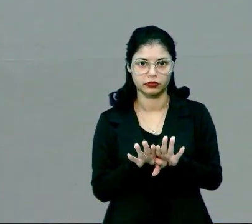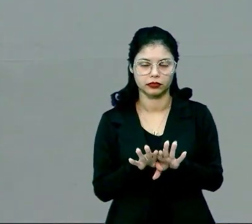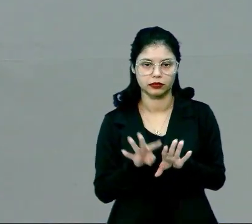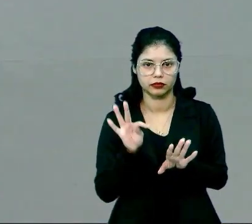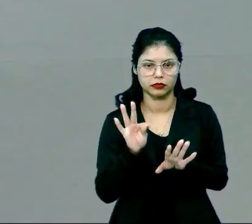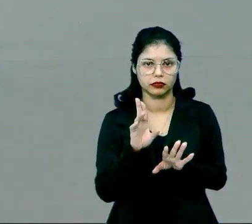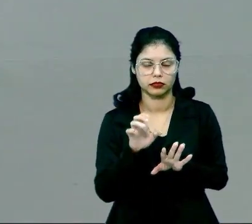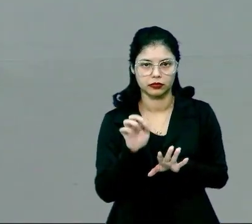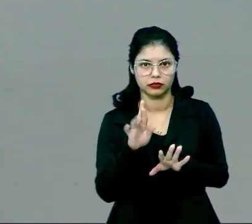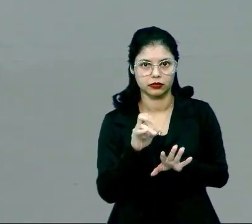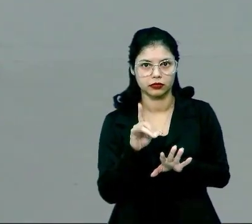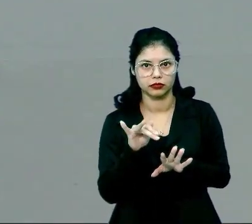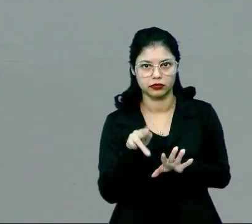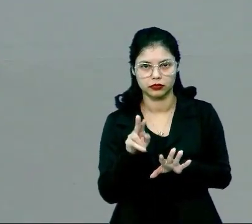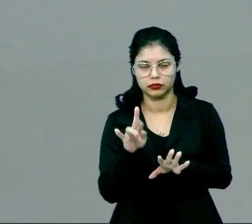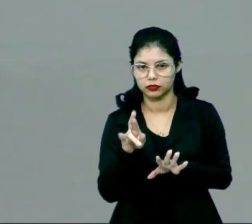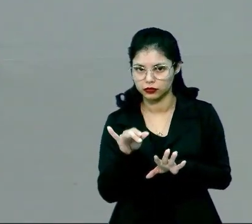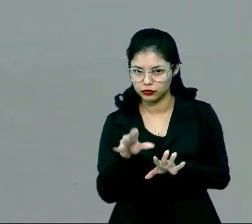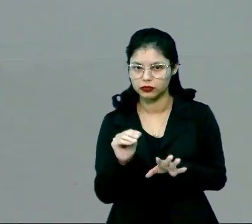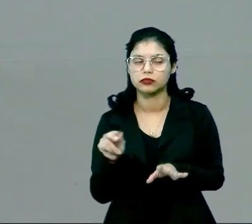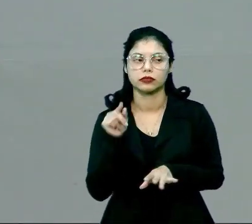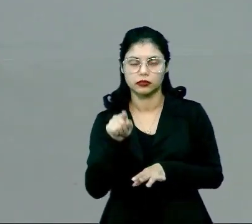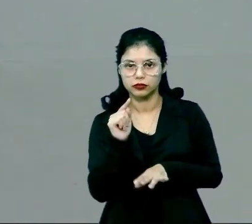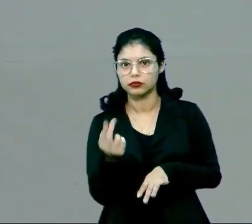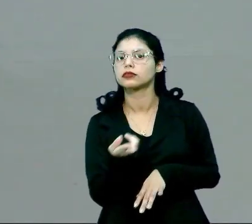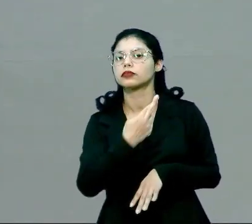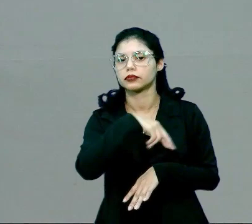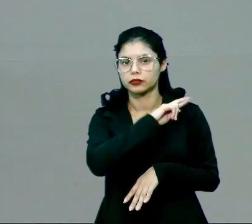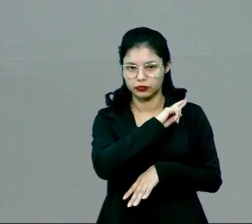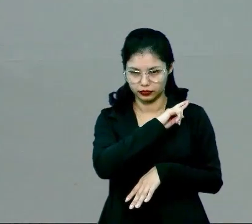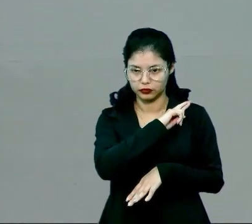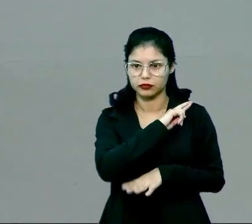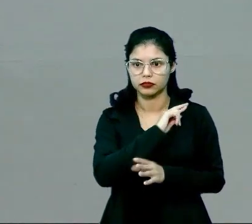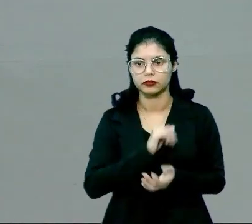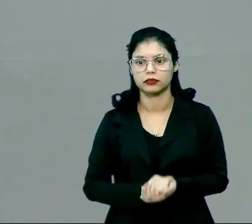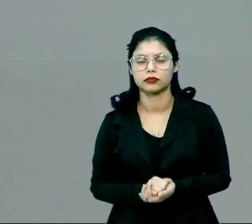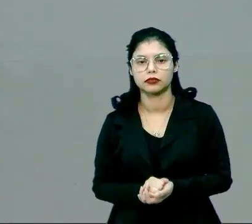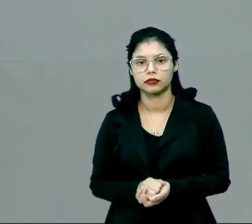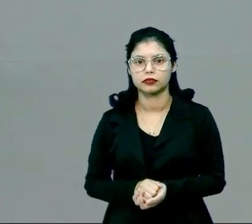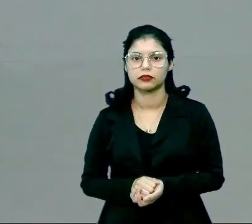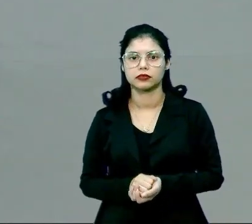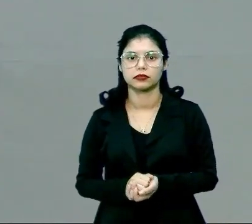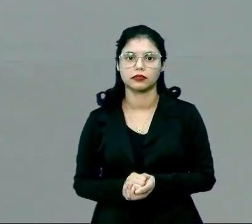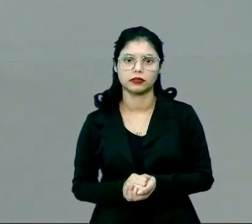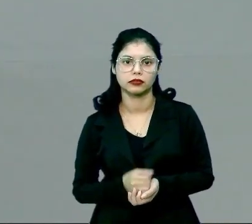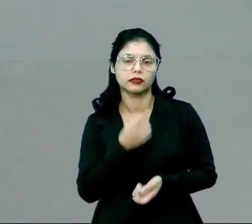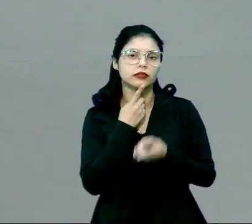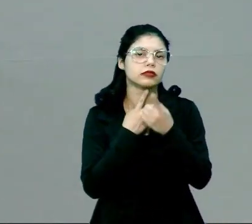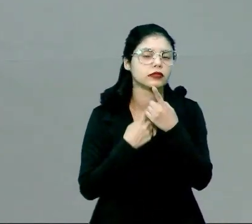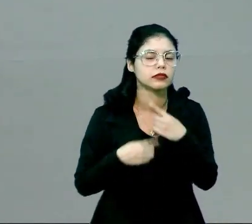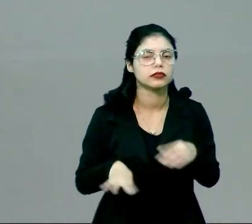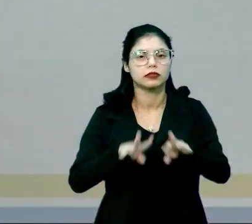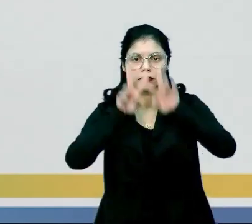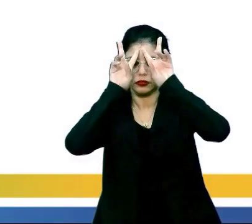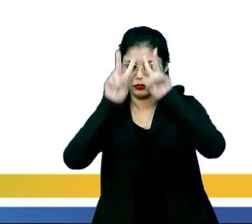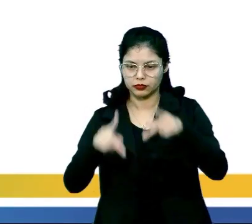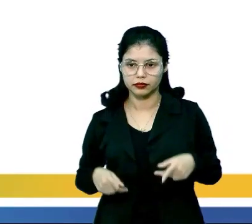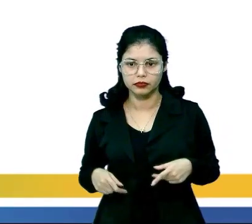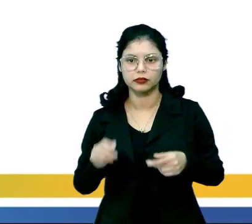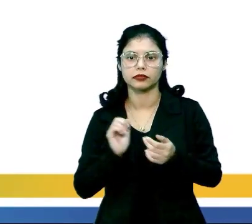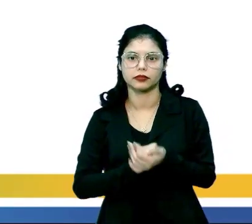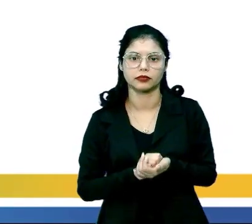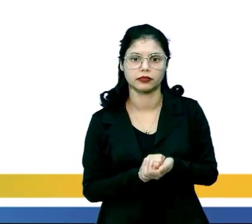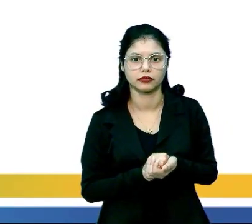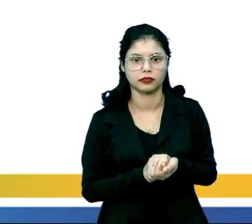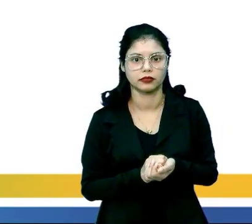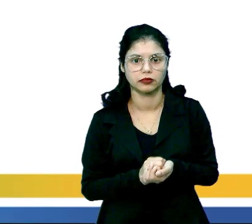de telencéfalo, tá certo? É ele aí que, né, o nossa sede de intelecto humano, tá